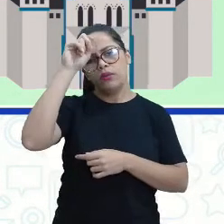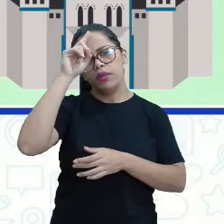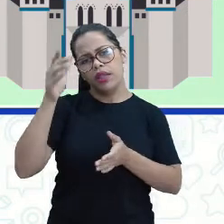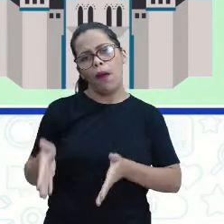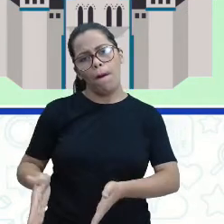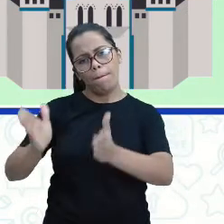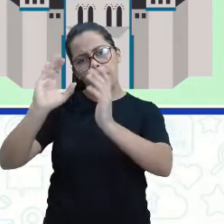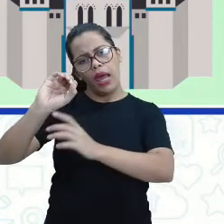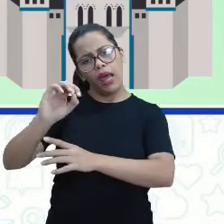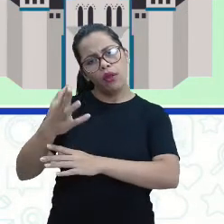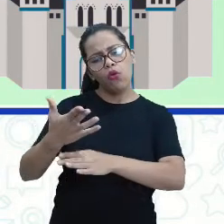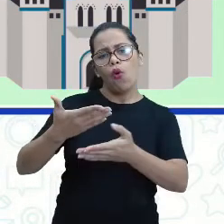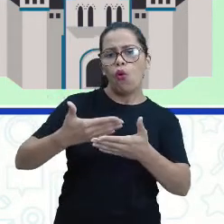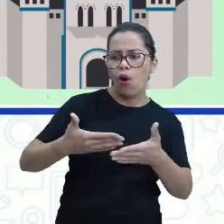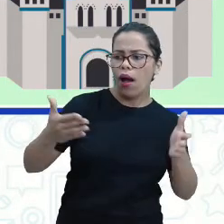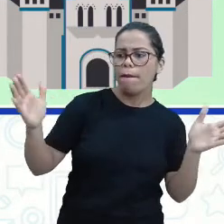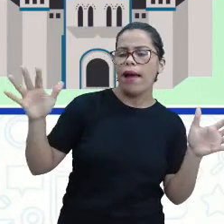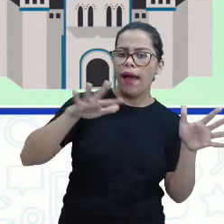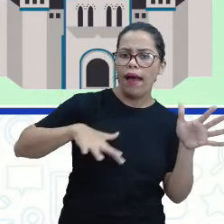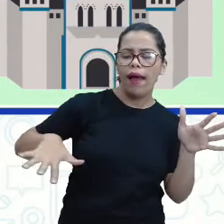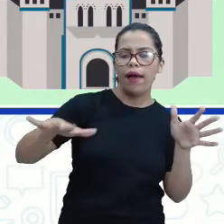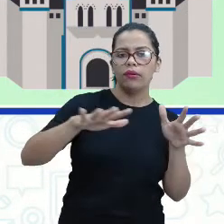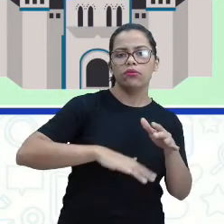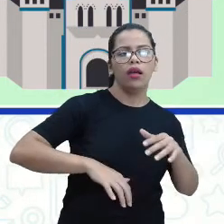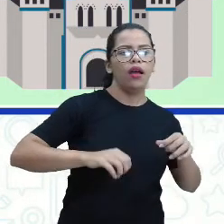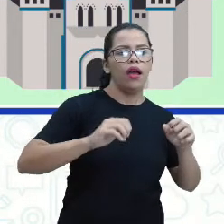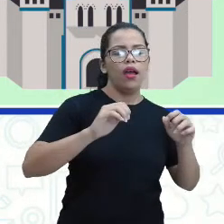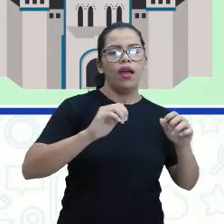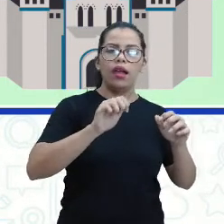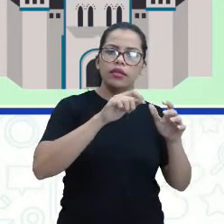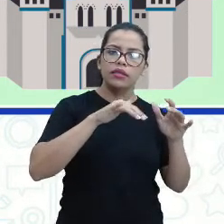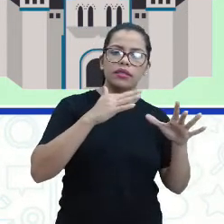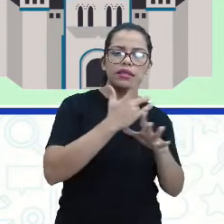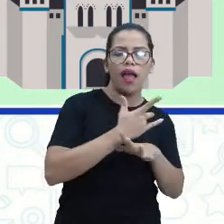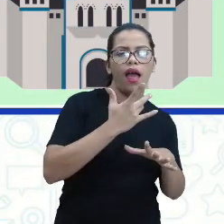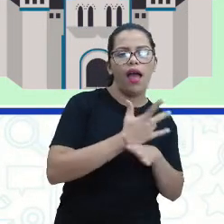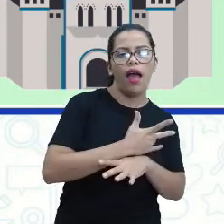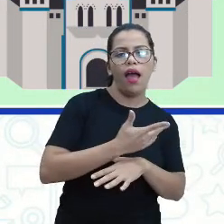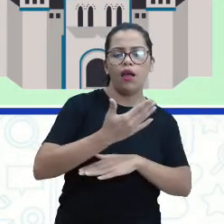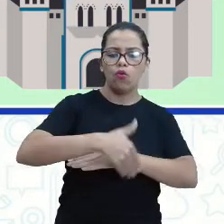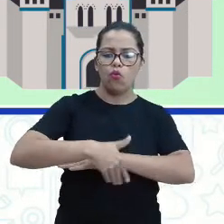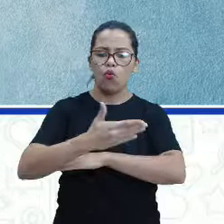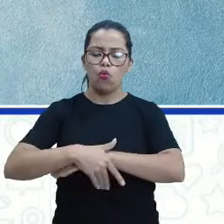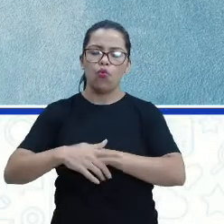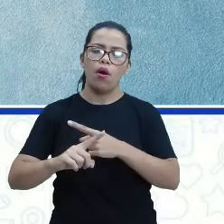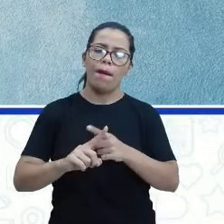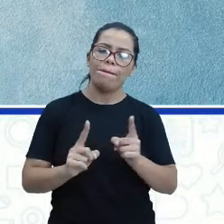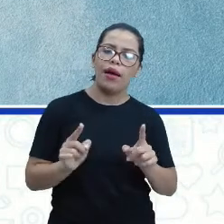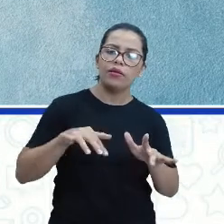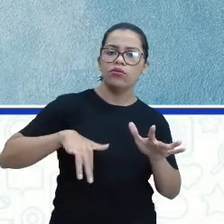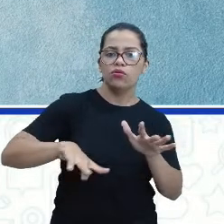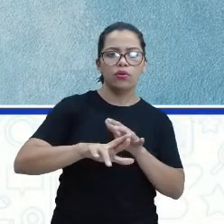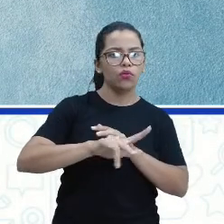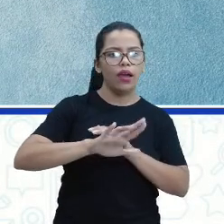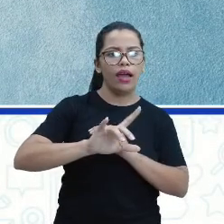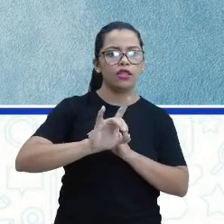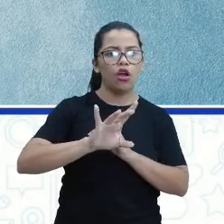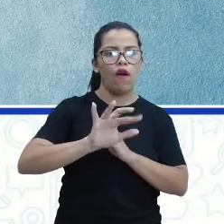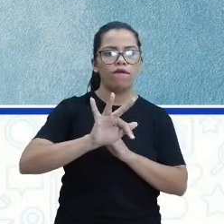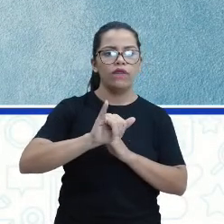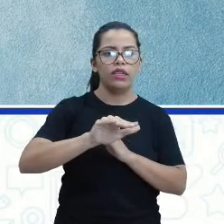ou abertos, ruas, vilas, cidades e etc. Mas o espaço, ele também não é só físico, né? Ele também pode ser